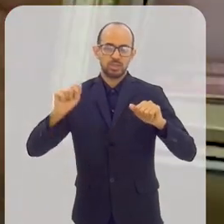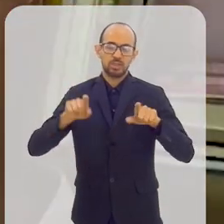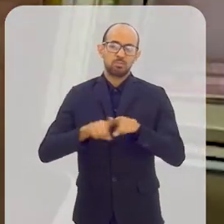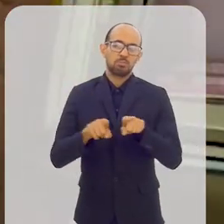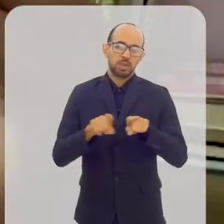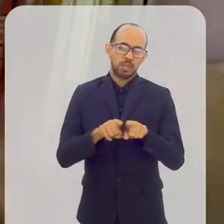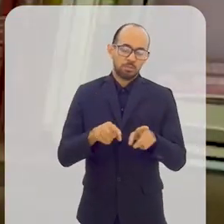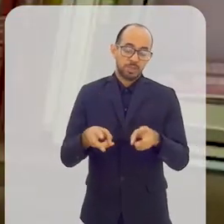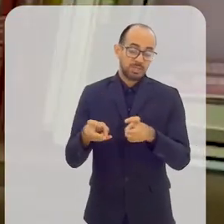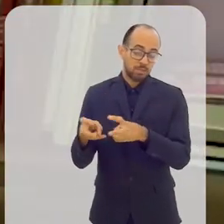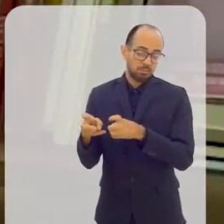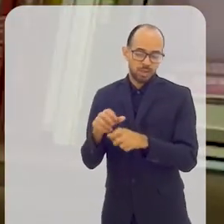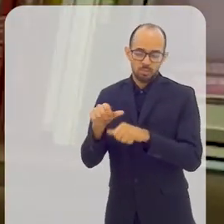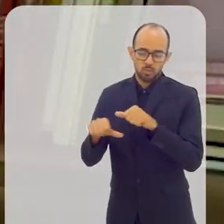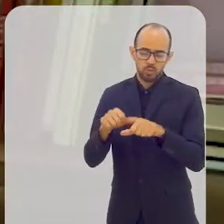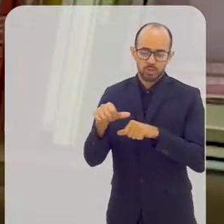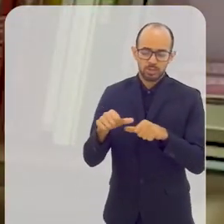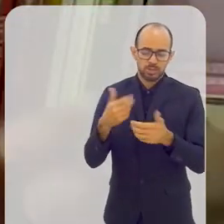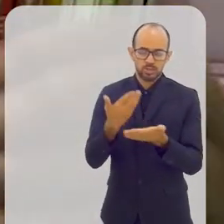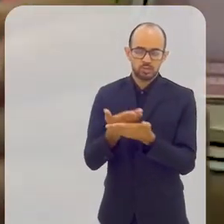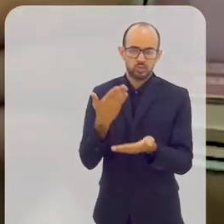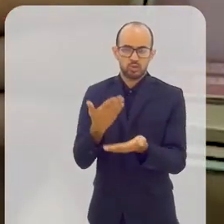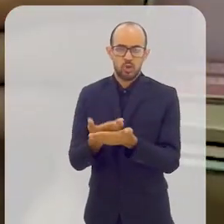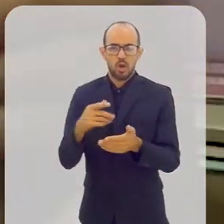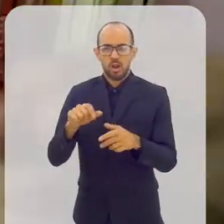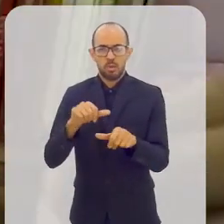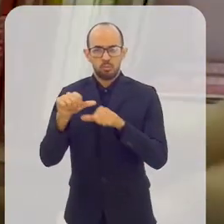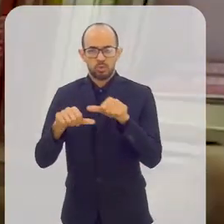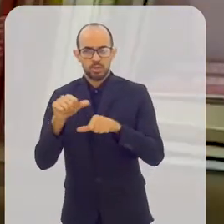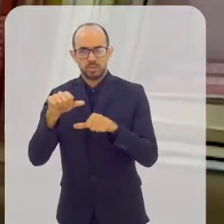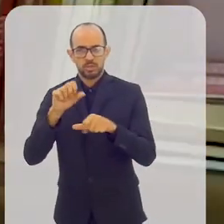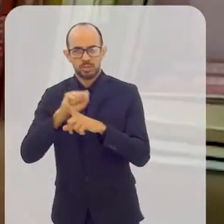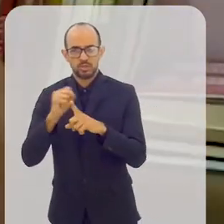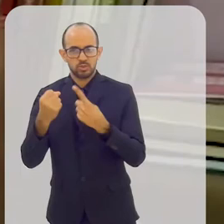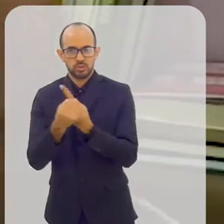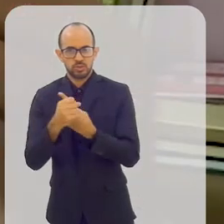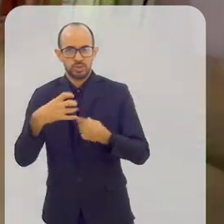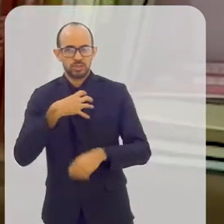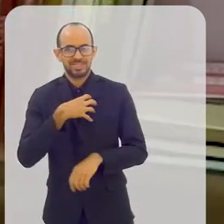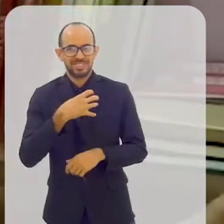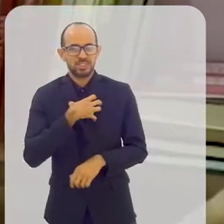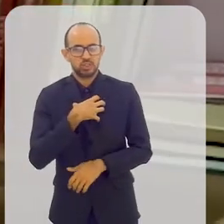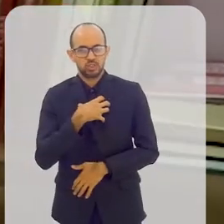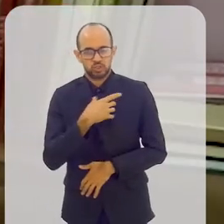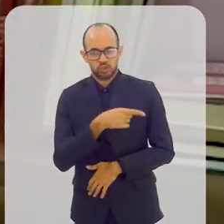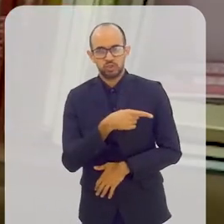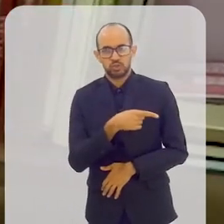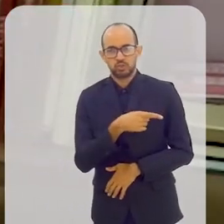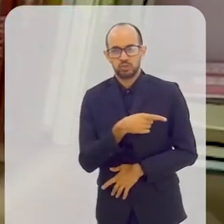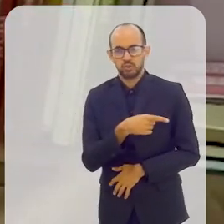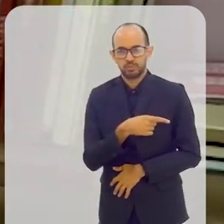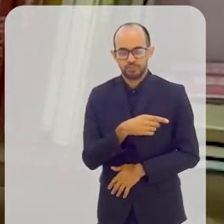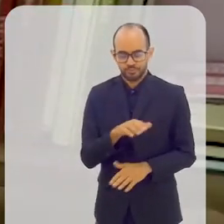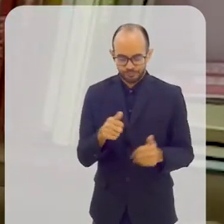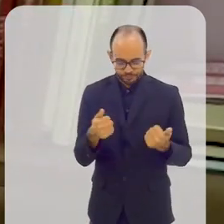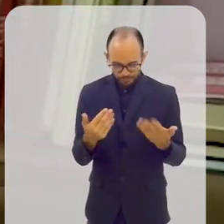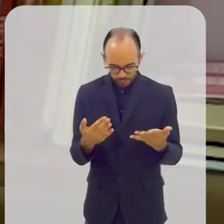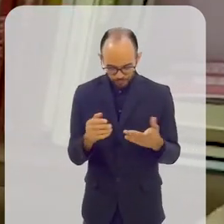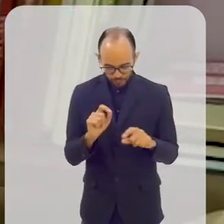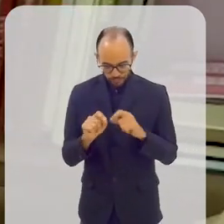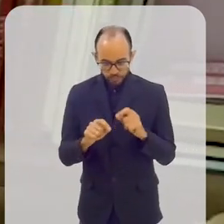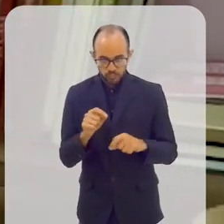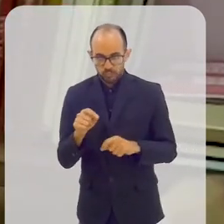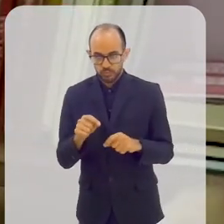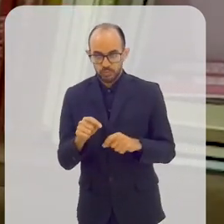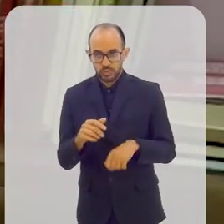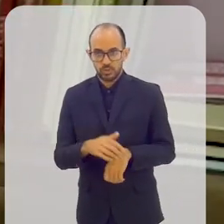alunos, ele está vendo a mudança na escola, ele está vendo a mudança na sociedade e ele está se sensibilizando. Então, eu